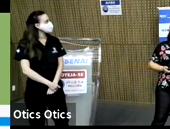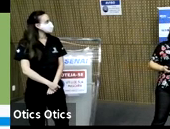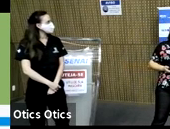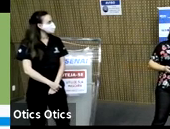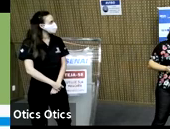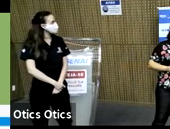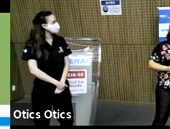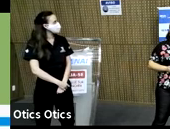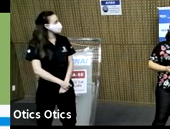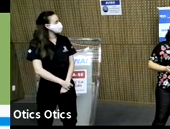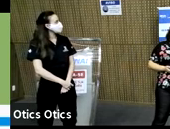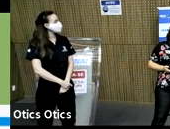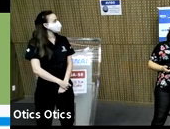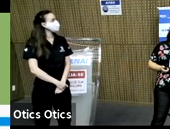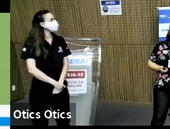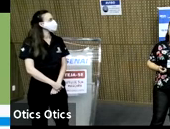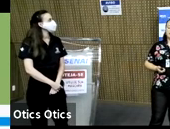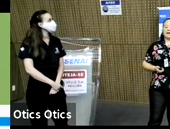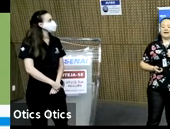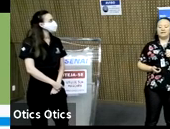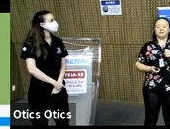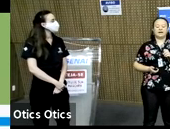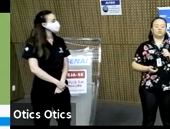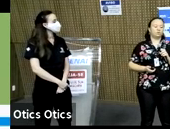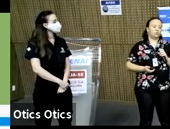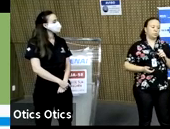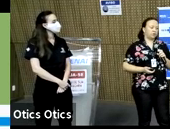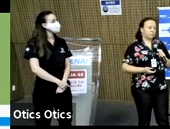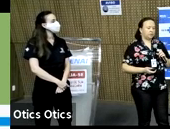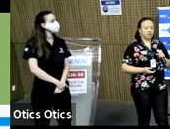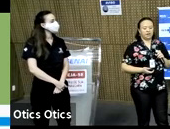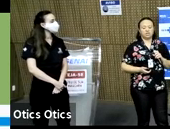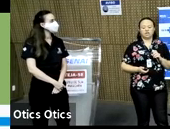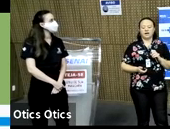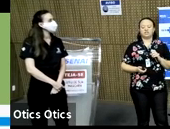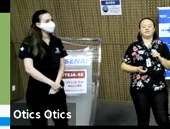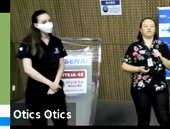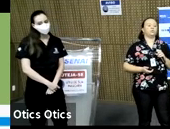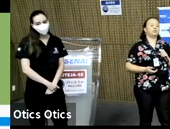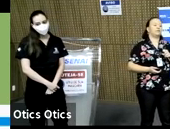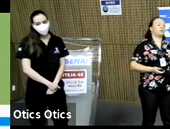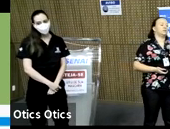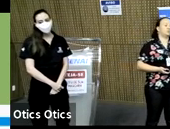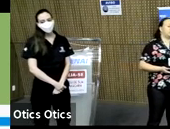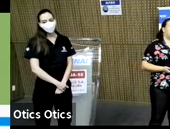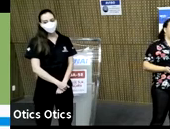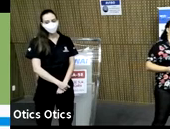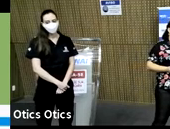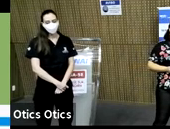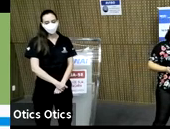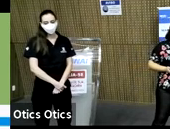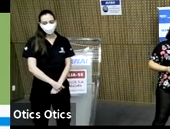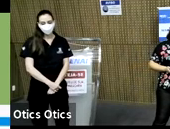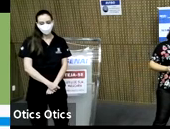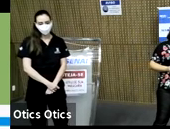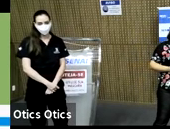um ginecologista, um pediatra, um fisioterapeuta. Eles têm dado muito suporte para a gente sente muita falta do